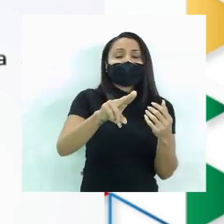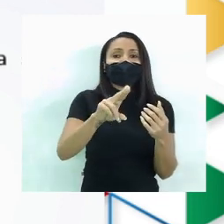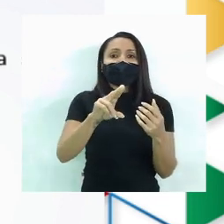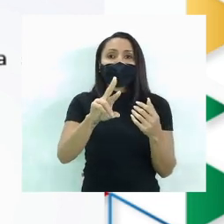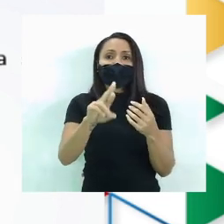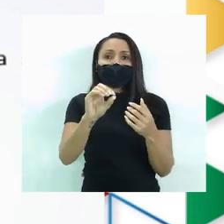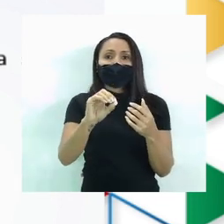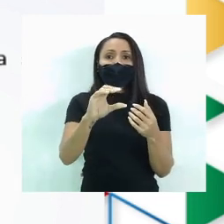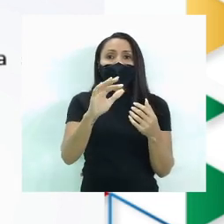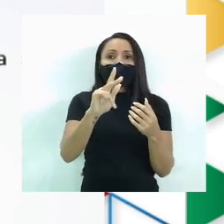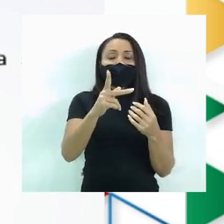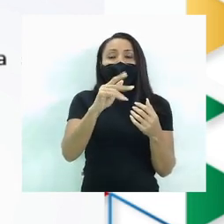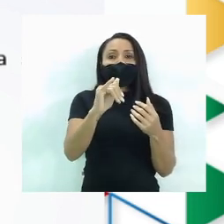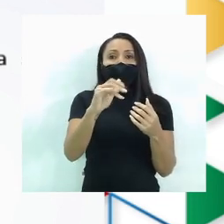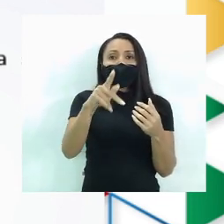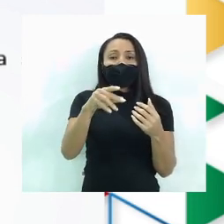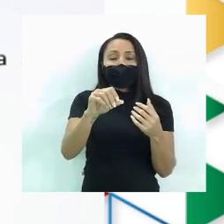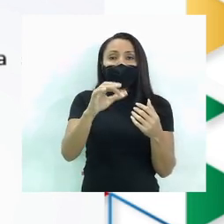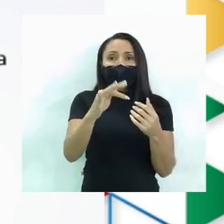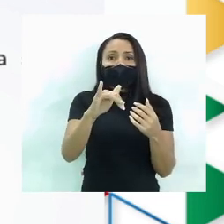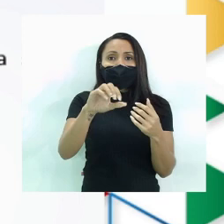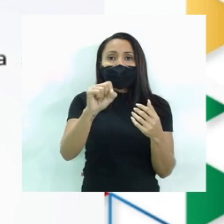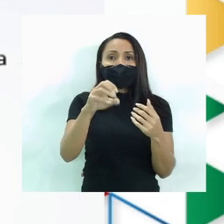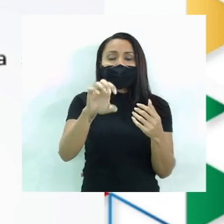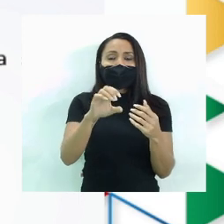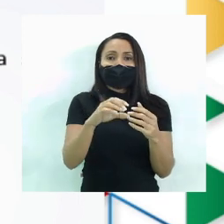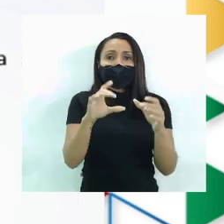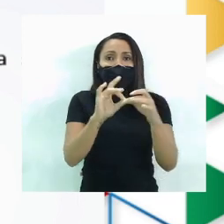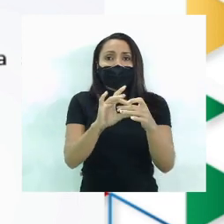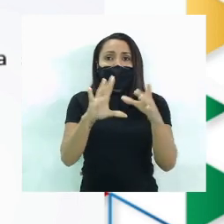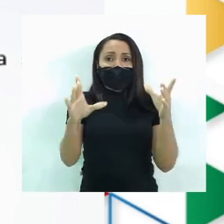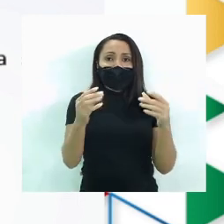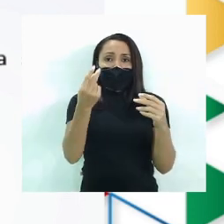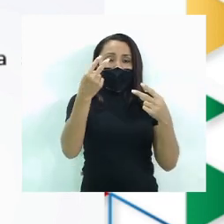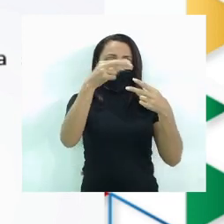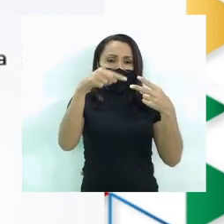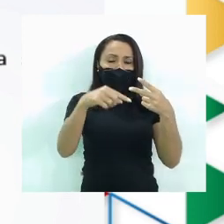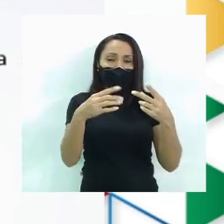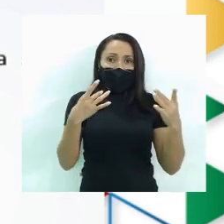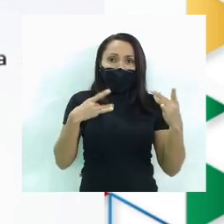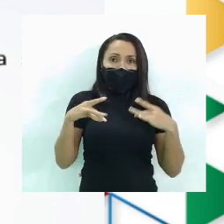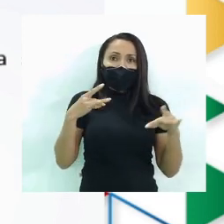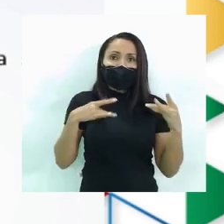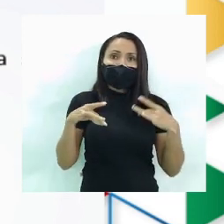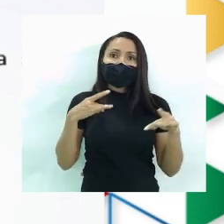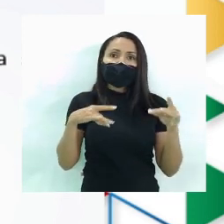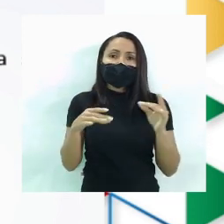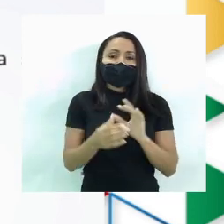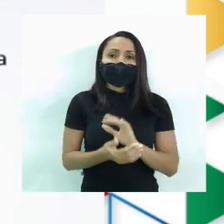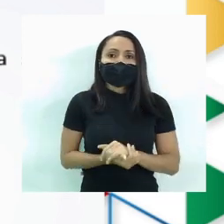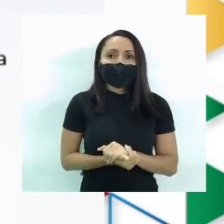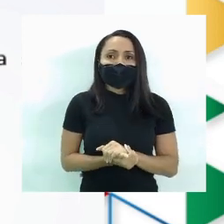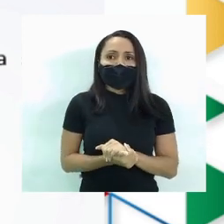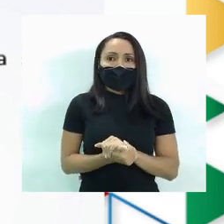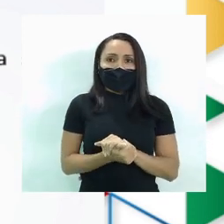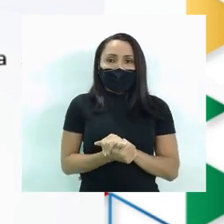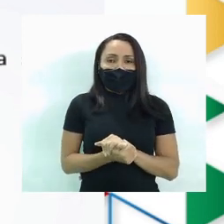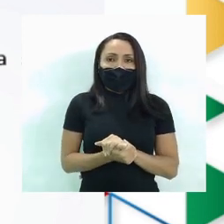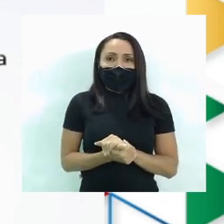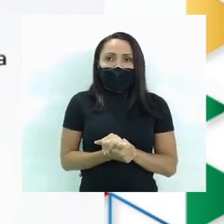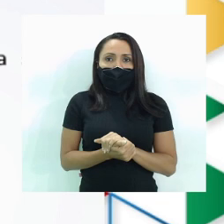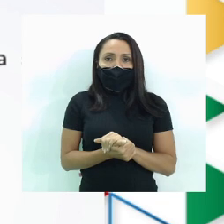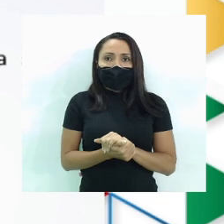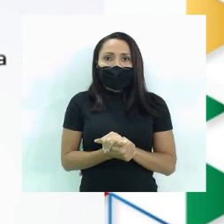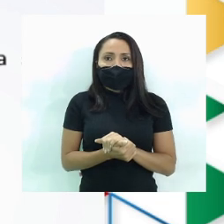que armazena e libera dois hormônios produzidos pelo hipotálamo, que é o antidiurético e a